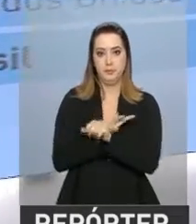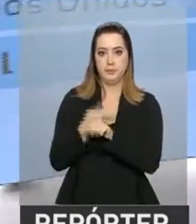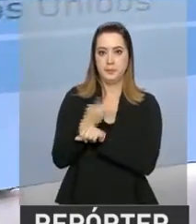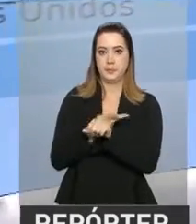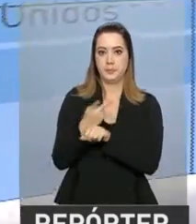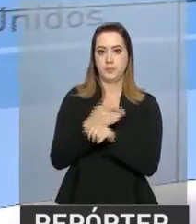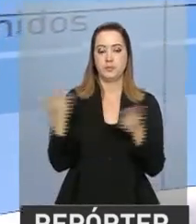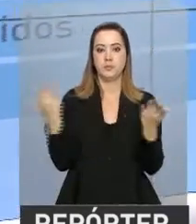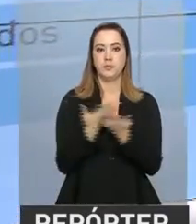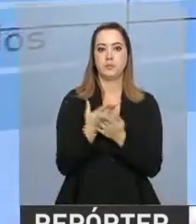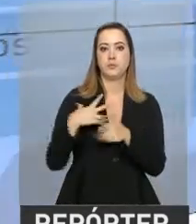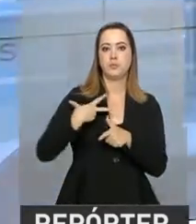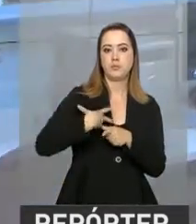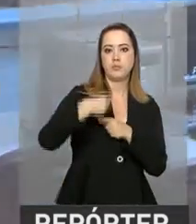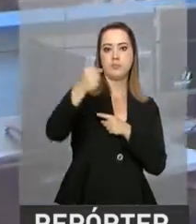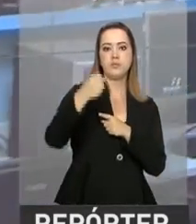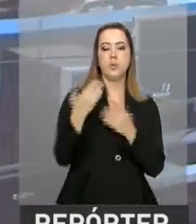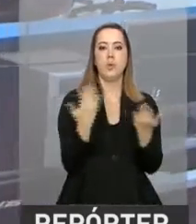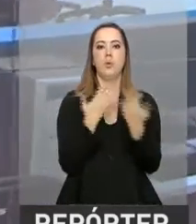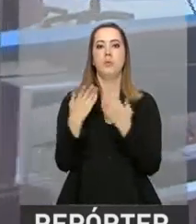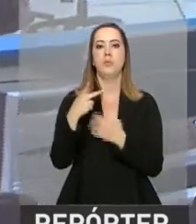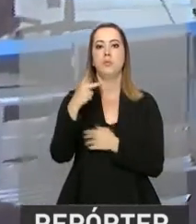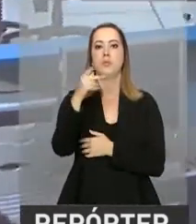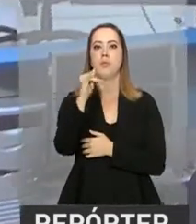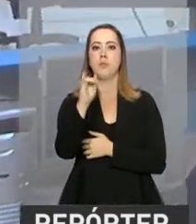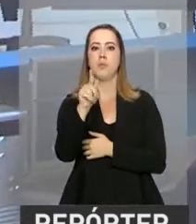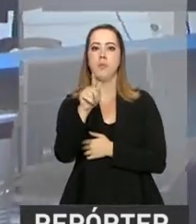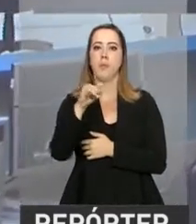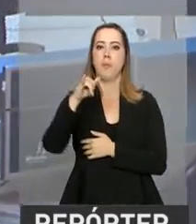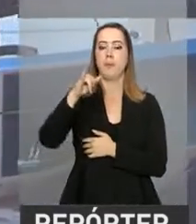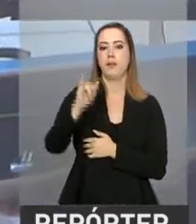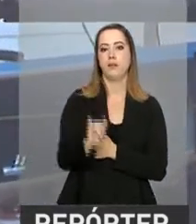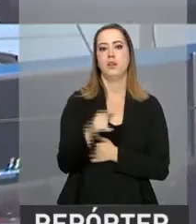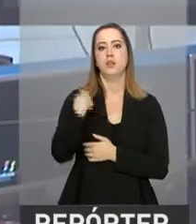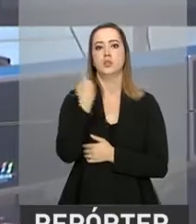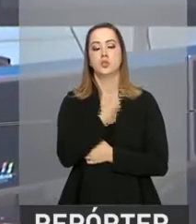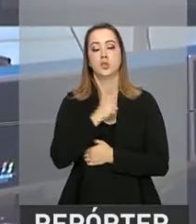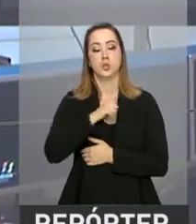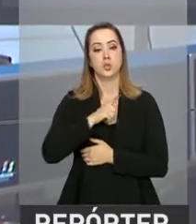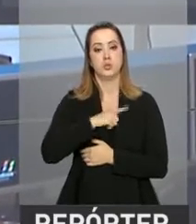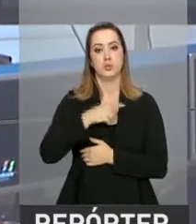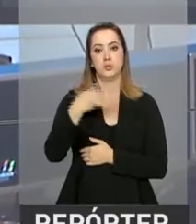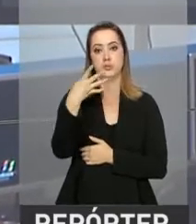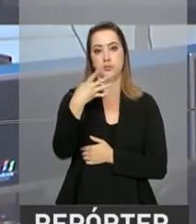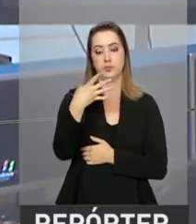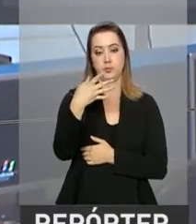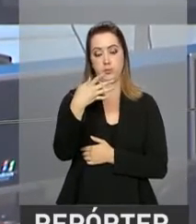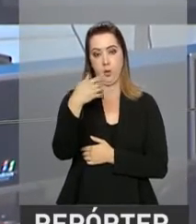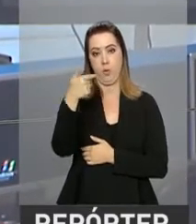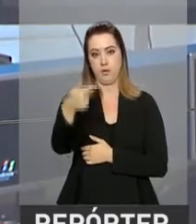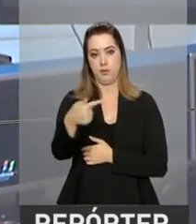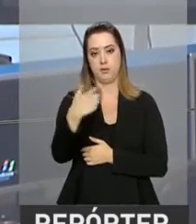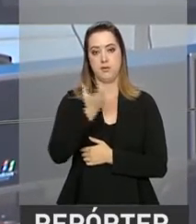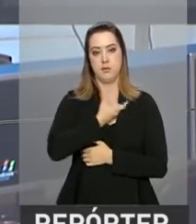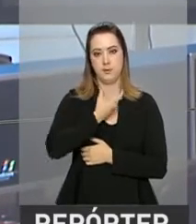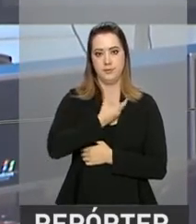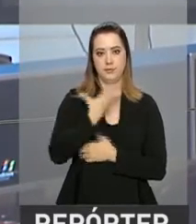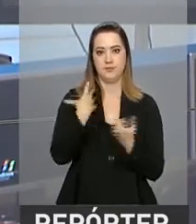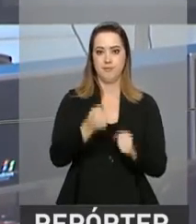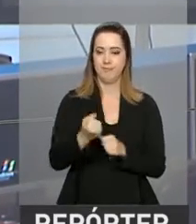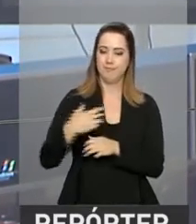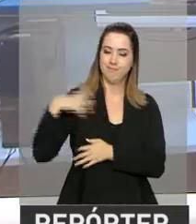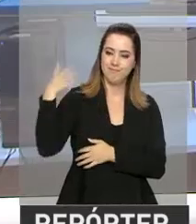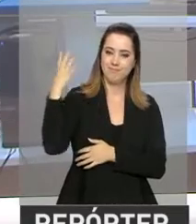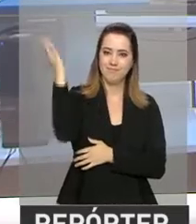superar a quantidade de medalhas de pequim em 2008 onde chegamos a 4a 47 medalhas vamos lá brasil